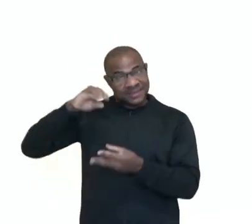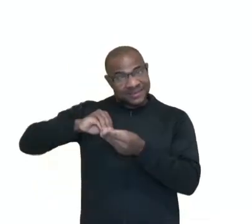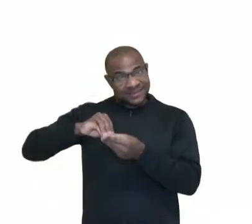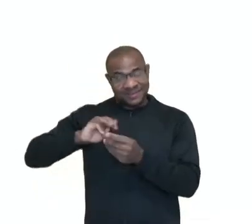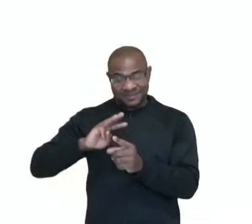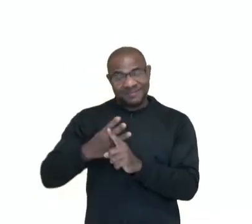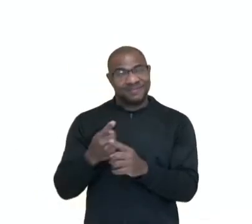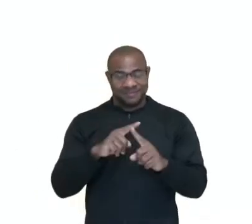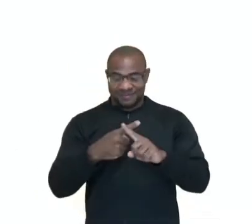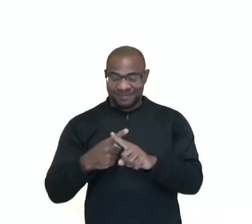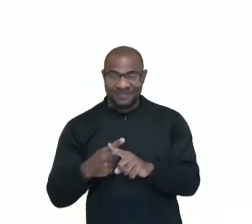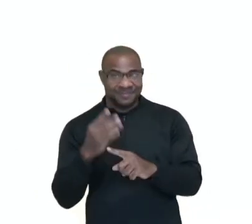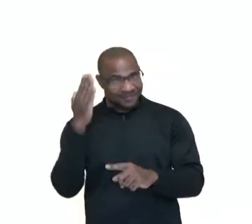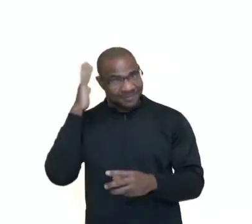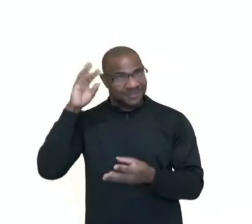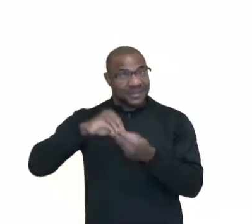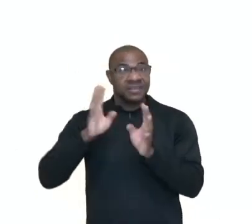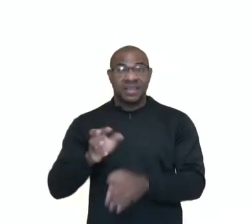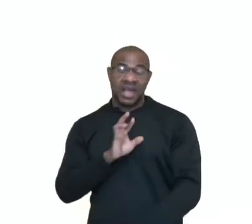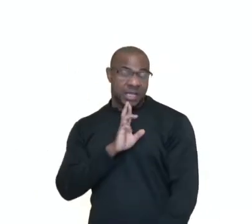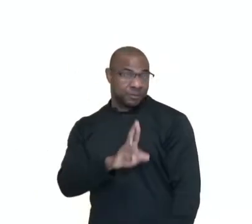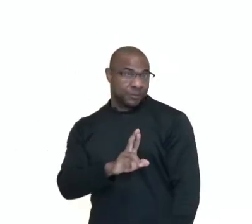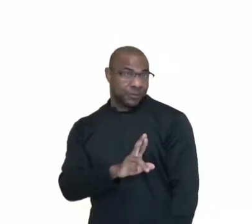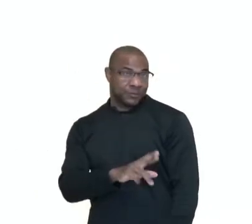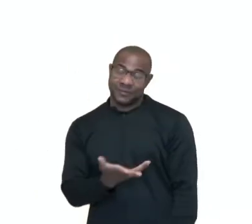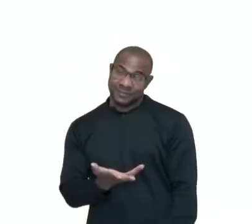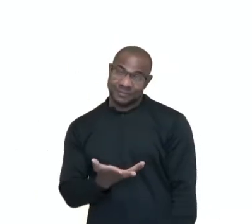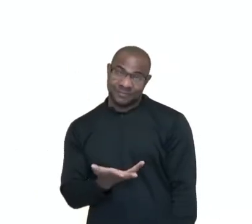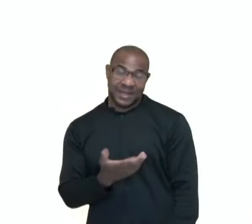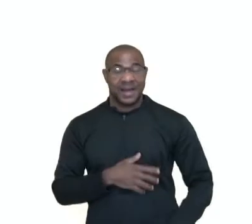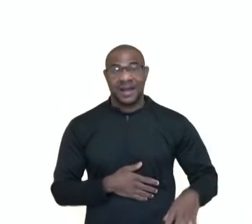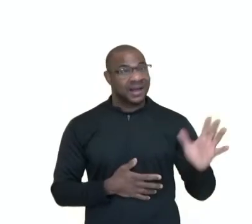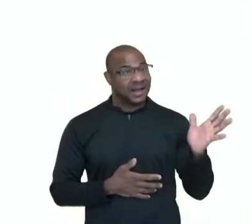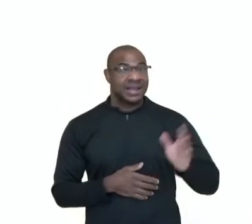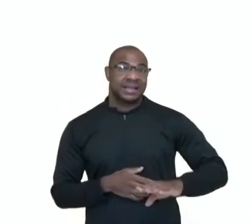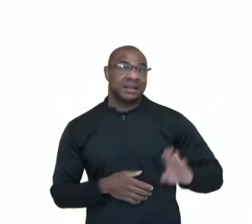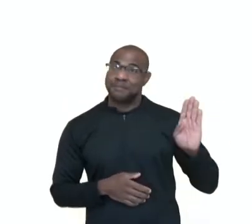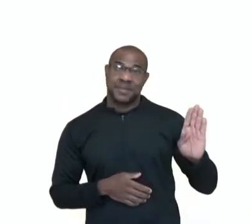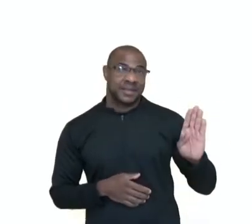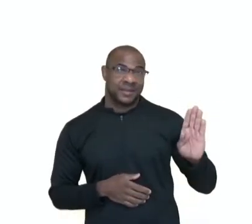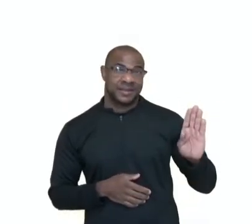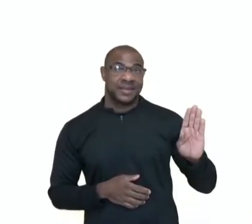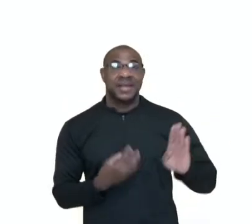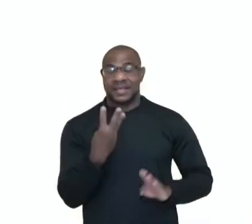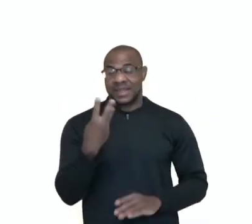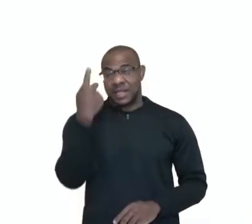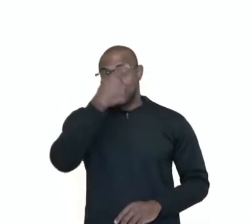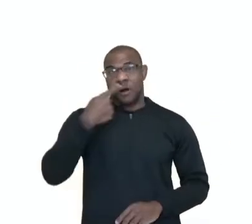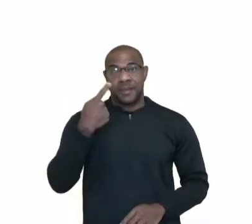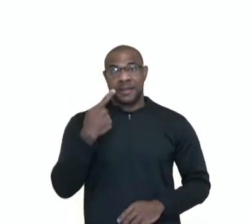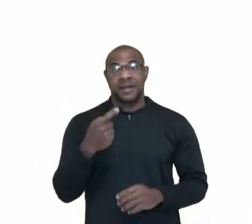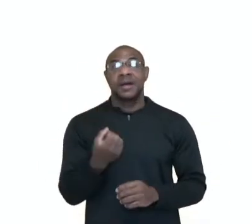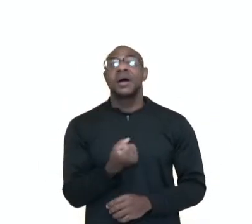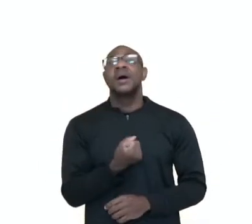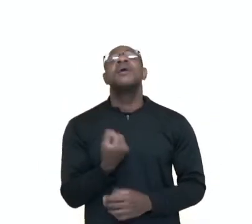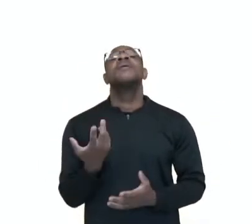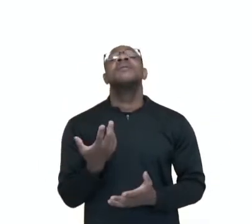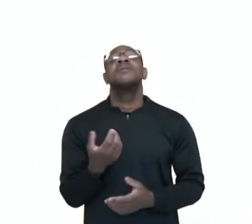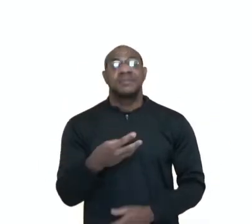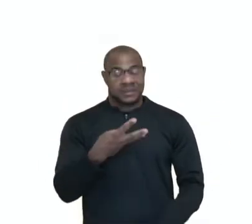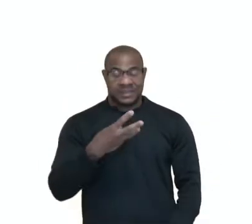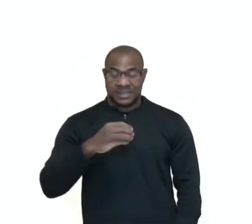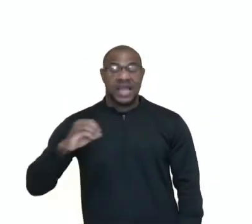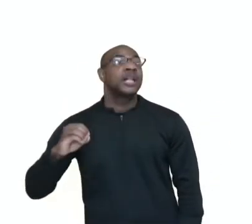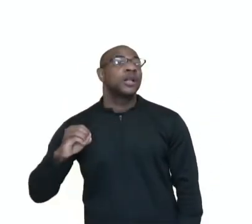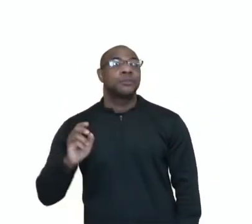aí, que já responde a letra B, tá? Então, em 3 horas, ele percorre